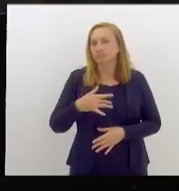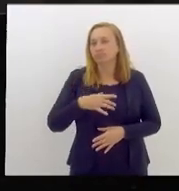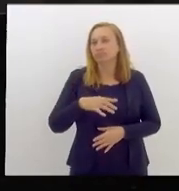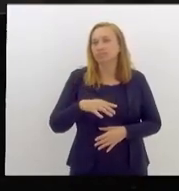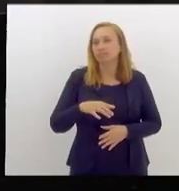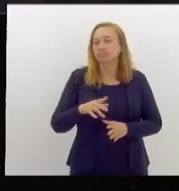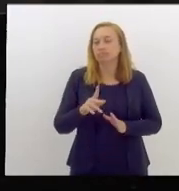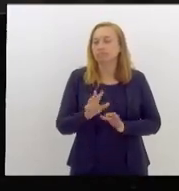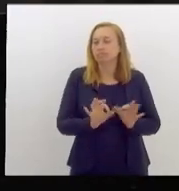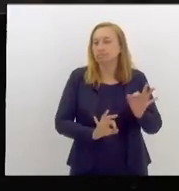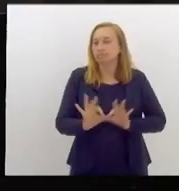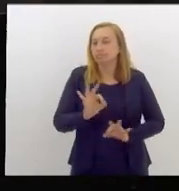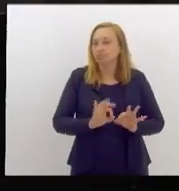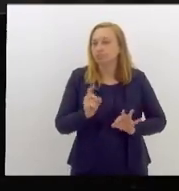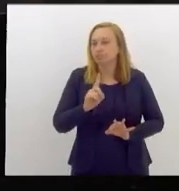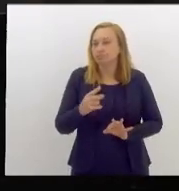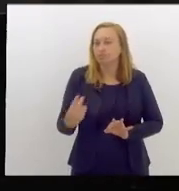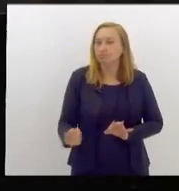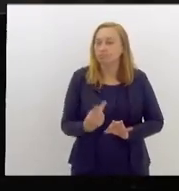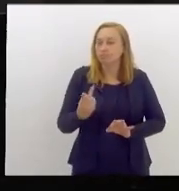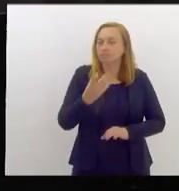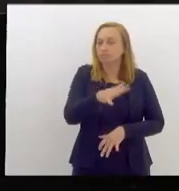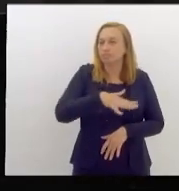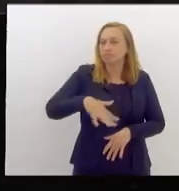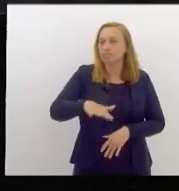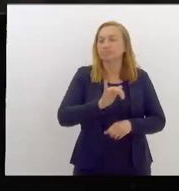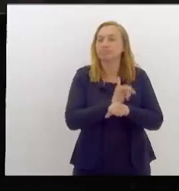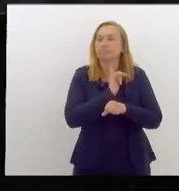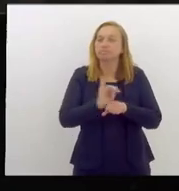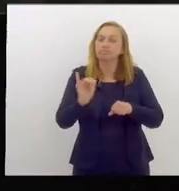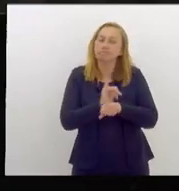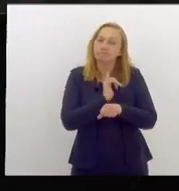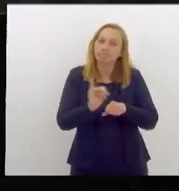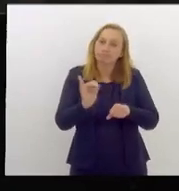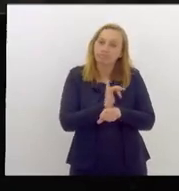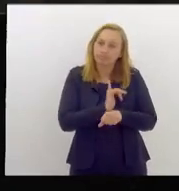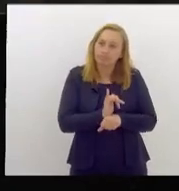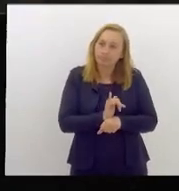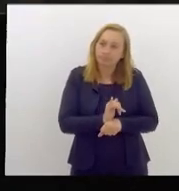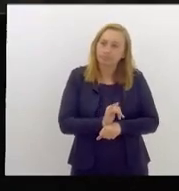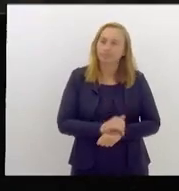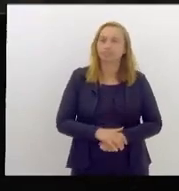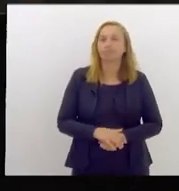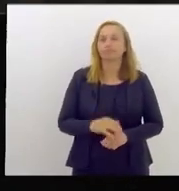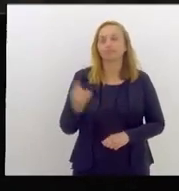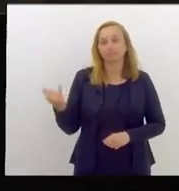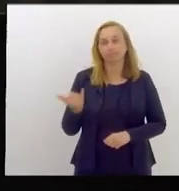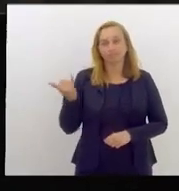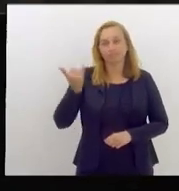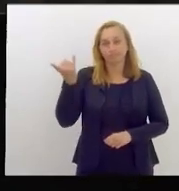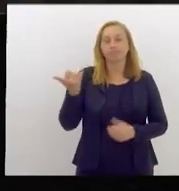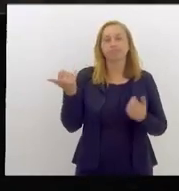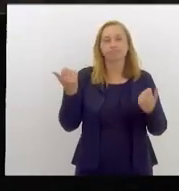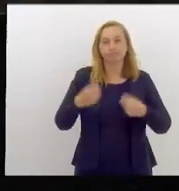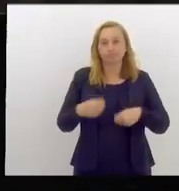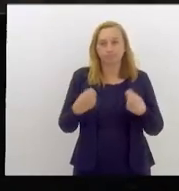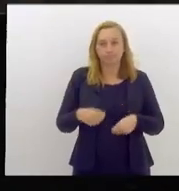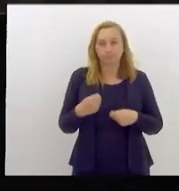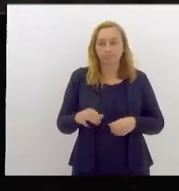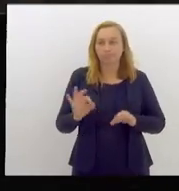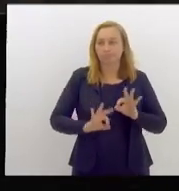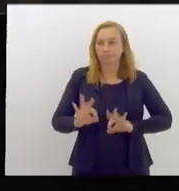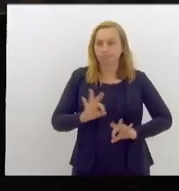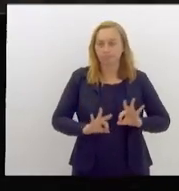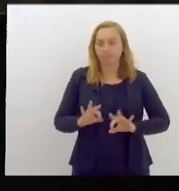contemplada como uma área é estratégica e protagonista né da necessidade de um